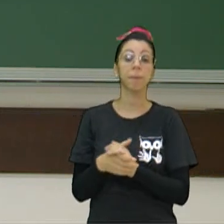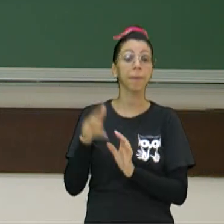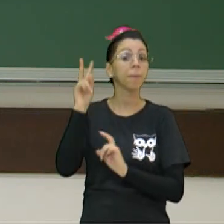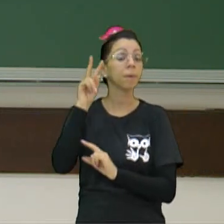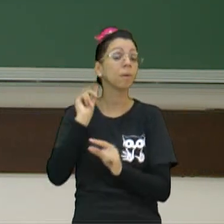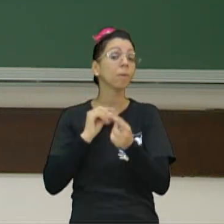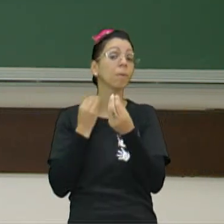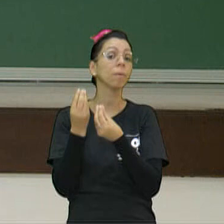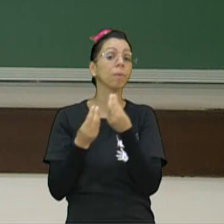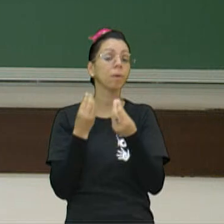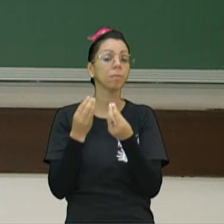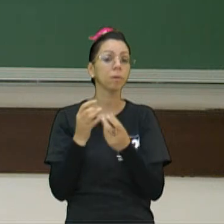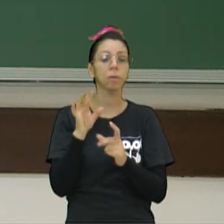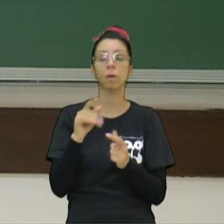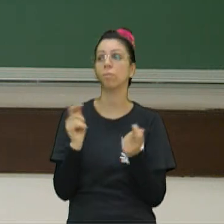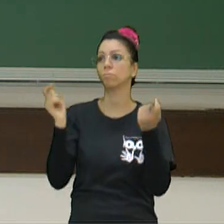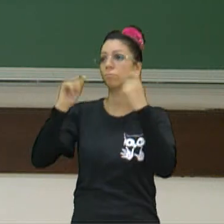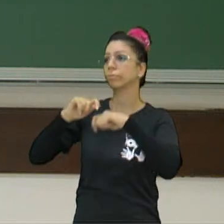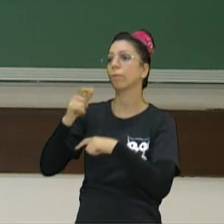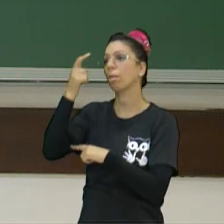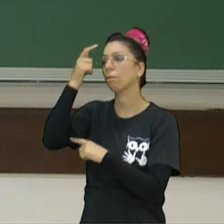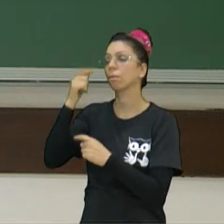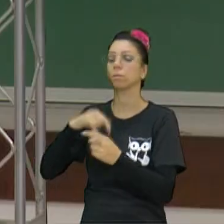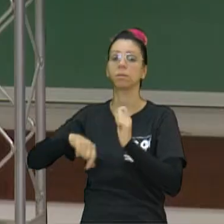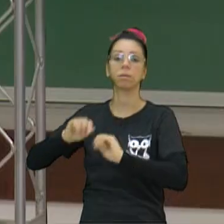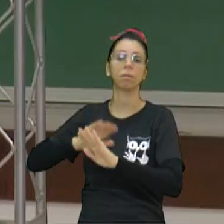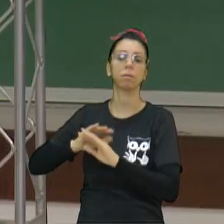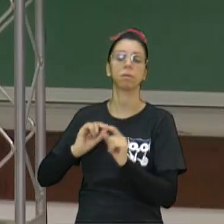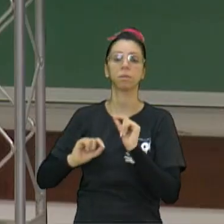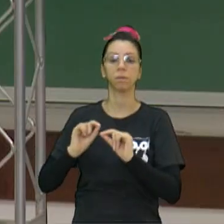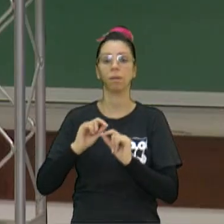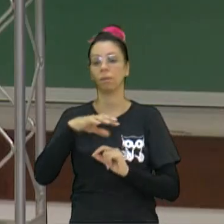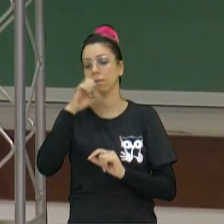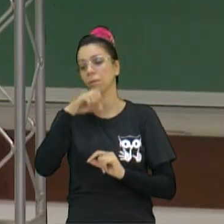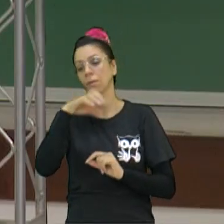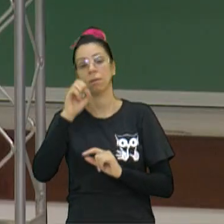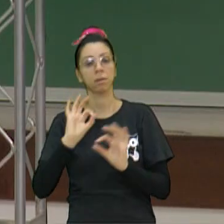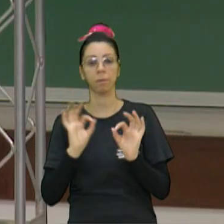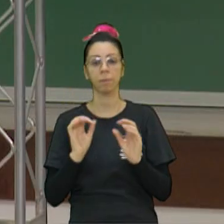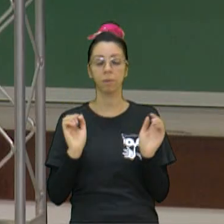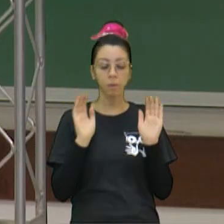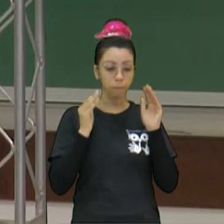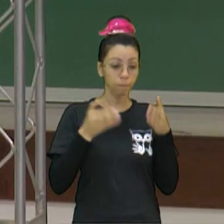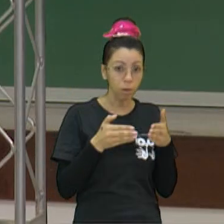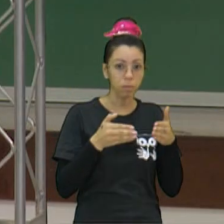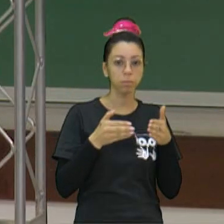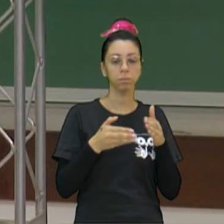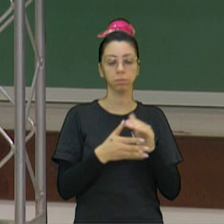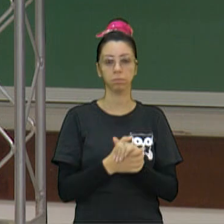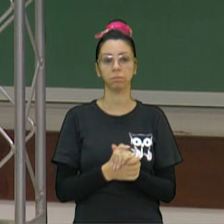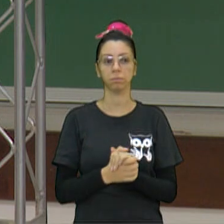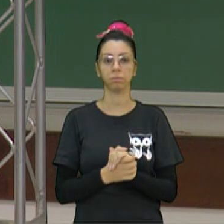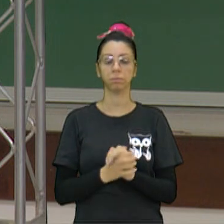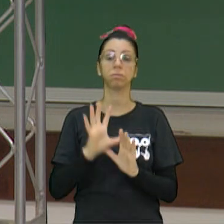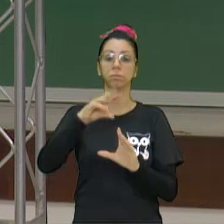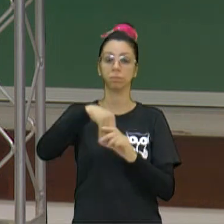realmente na respiração, né? Não fazer algo intuitivo sem muita lógica. Tranquilo? Então, fica também dentro do método